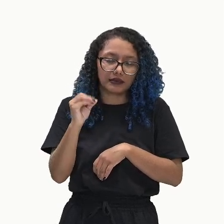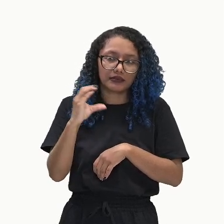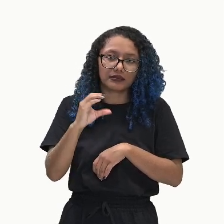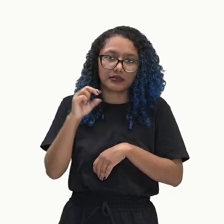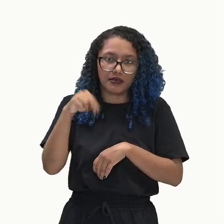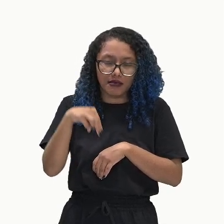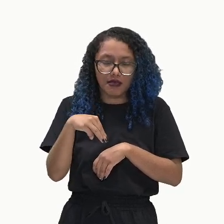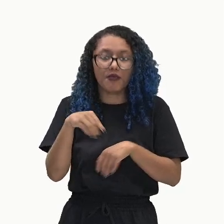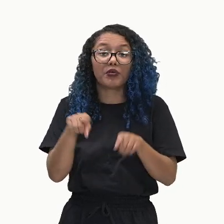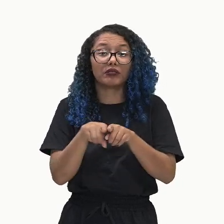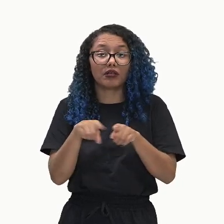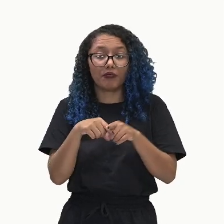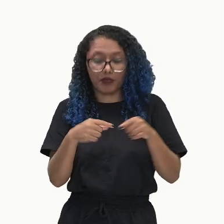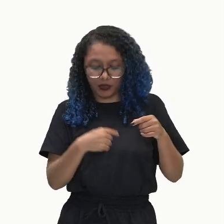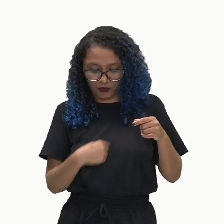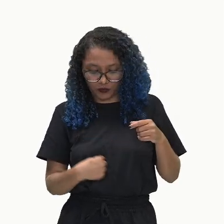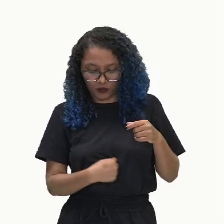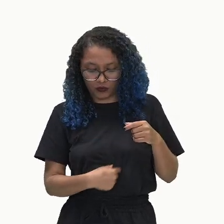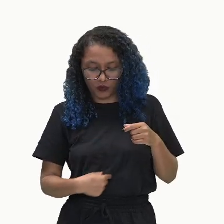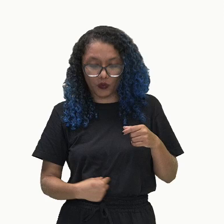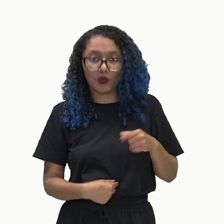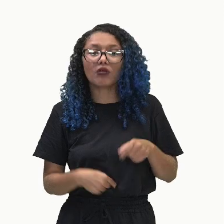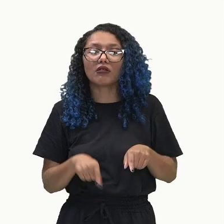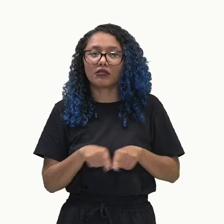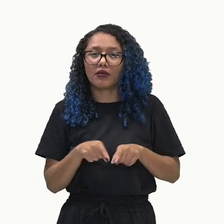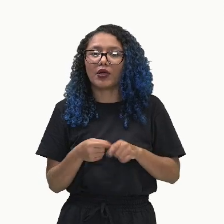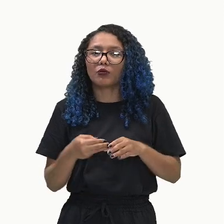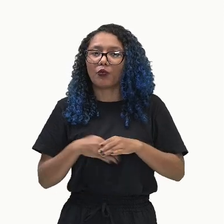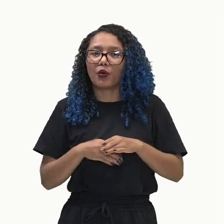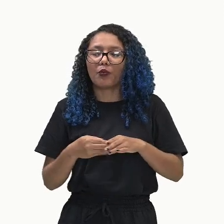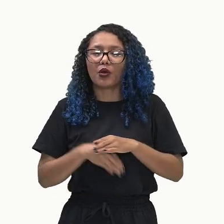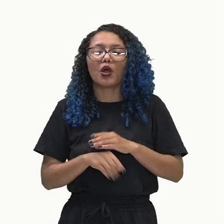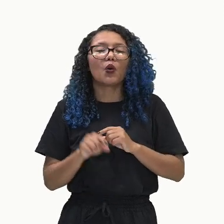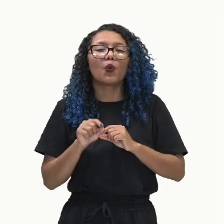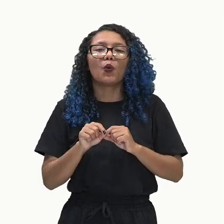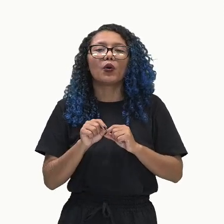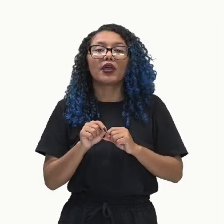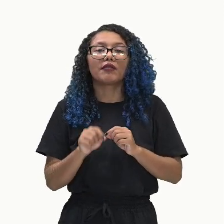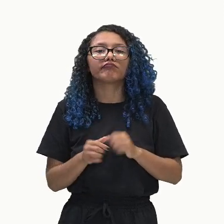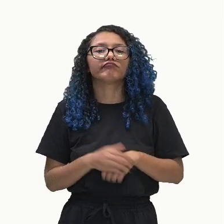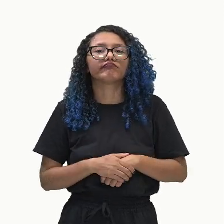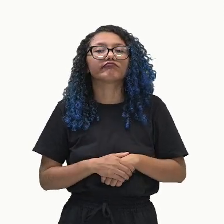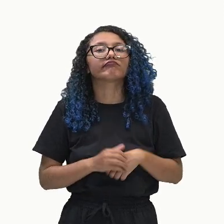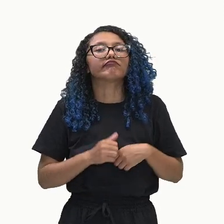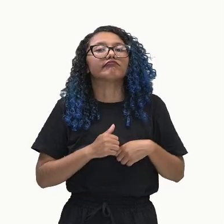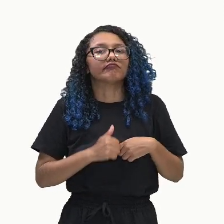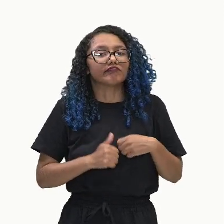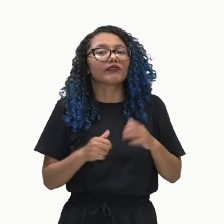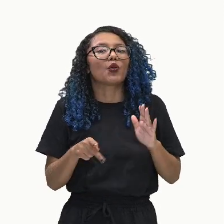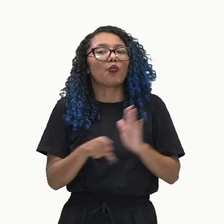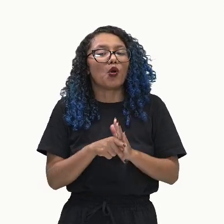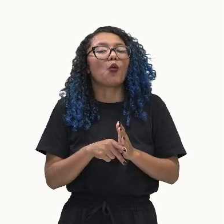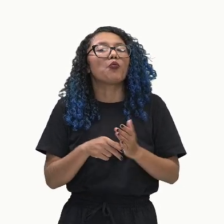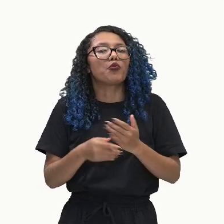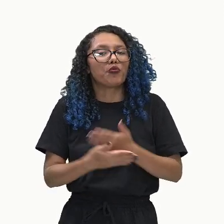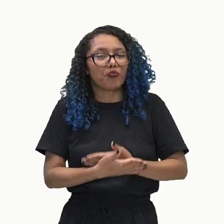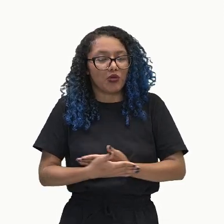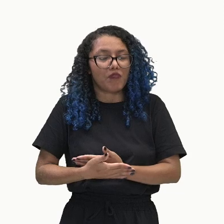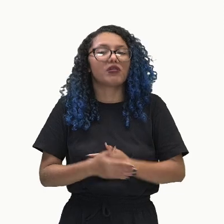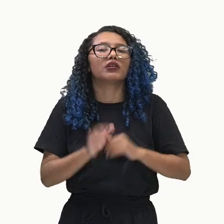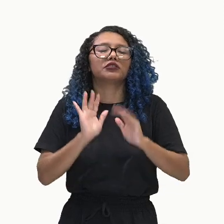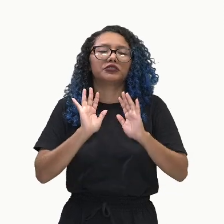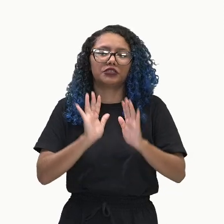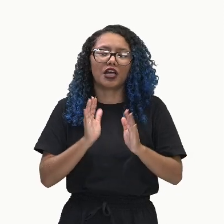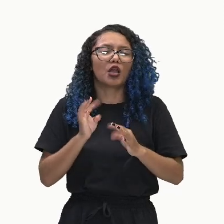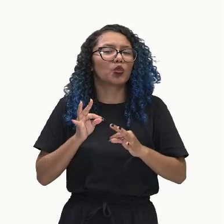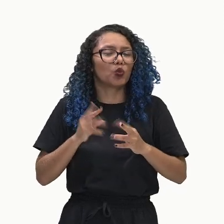intestinos estão acumulando grande quantidade de mecônio, que são as primeiras excretas do bebê. Sim, ele já vai estar fazendo todo o